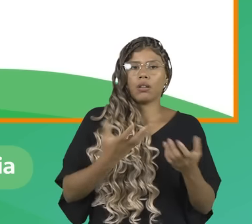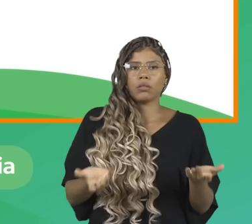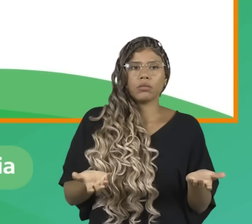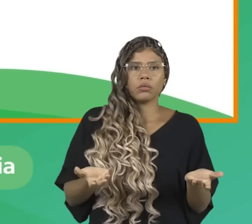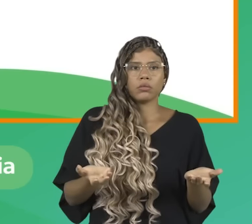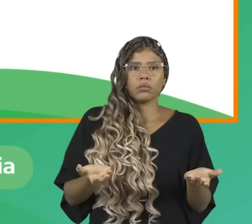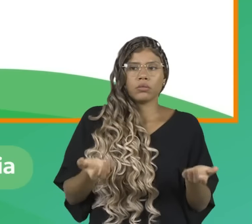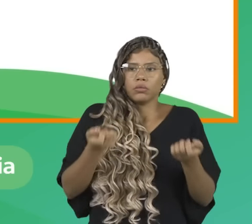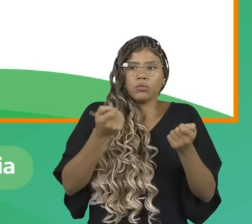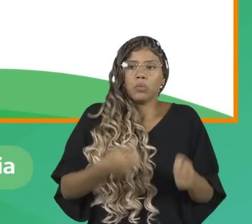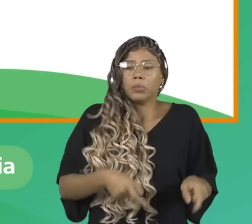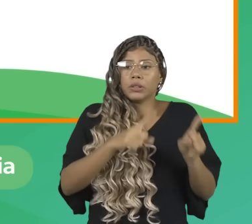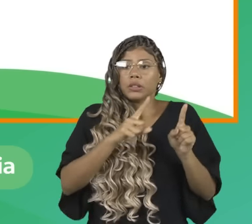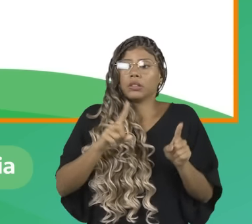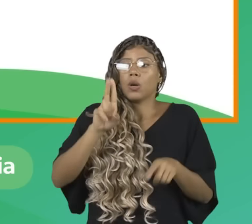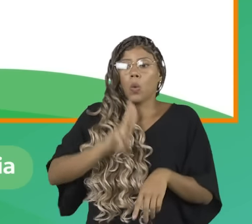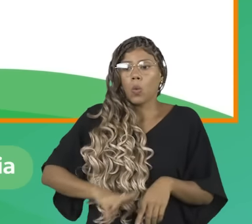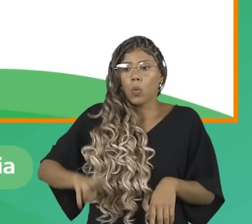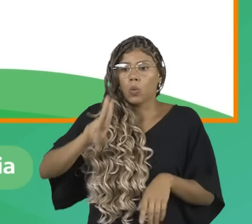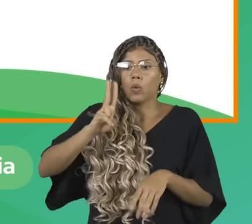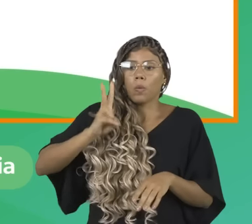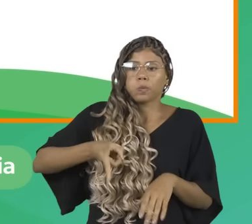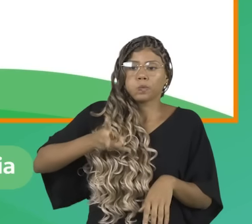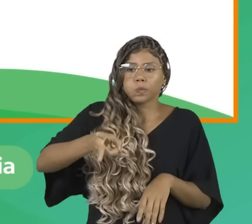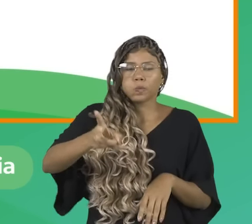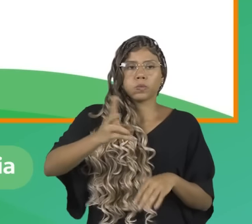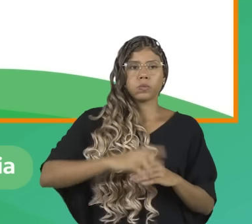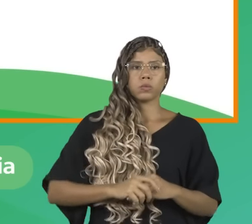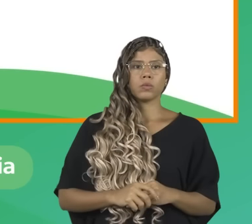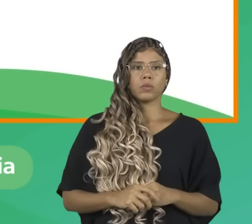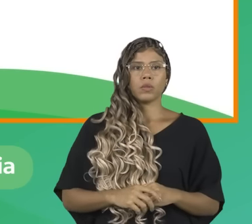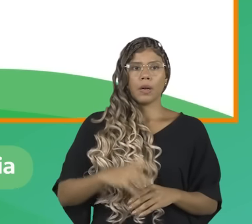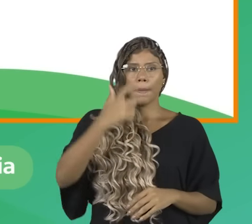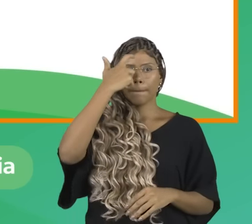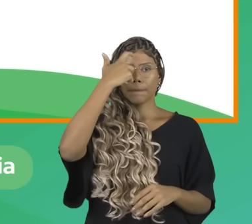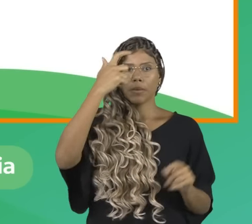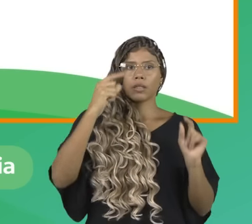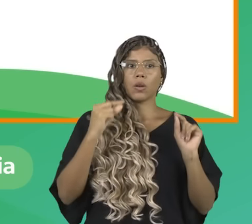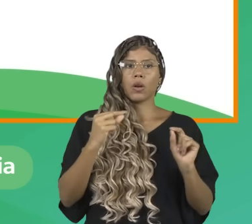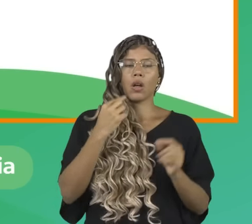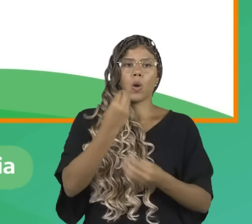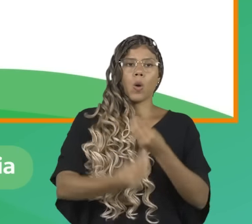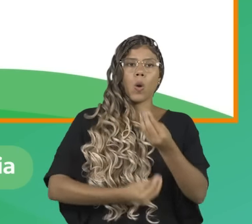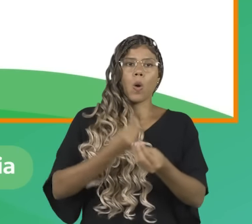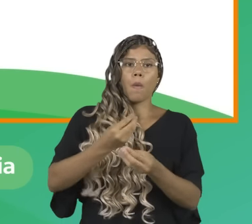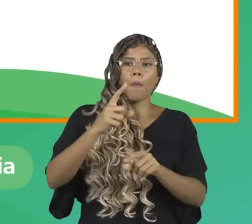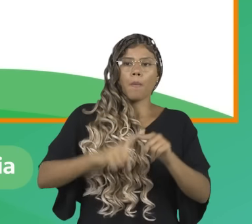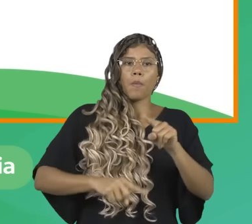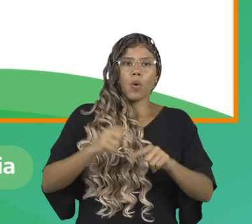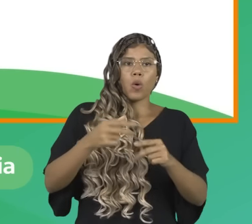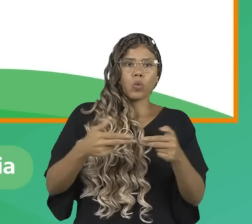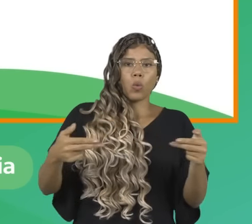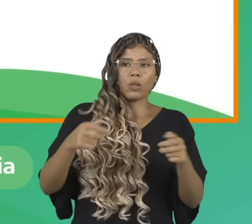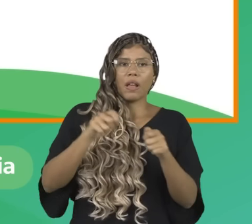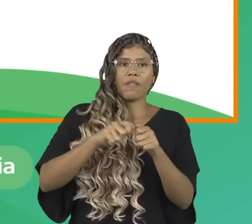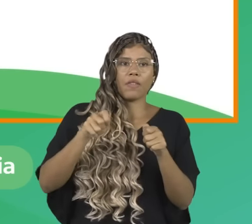E repensar. Não só repensar como os produtos são feitos, como são extraídos, mas o quanto você precisa daqueles produtos. Senão você